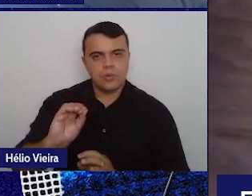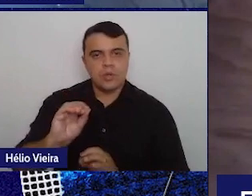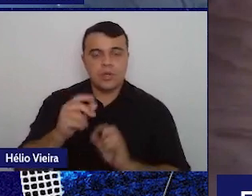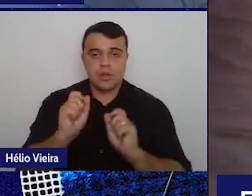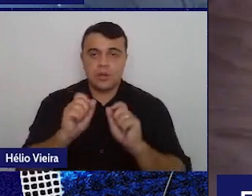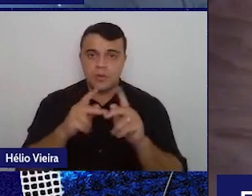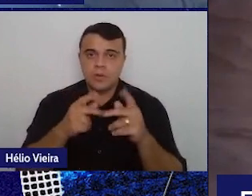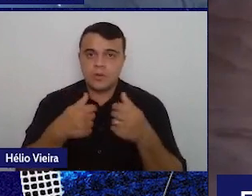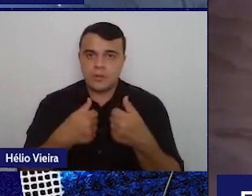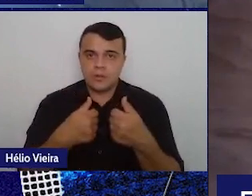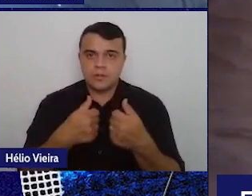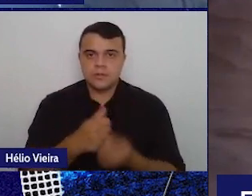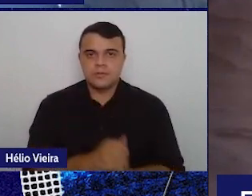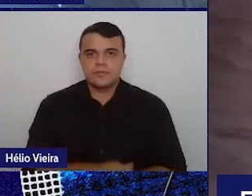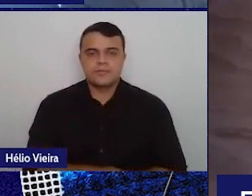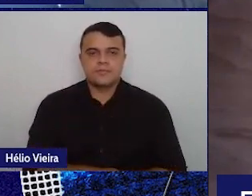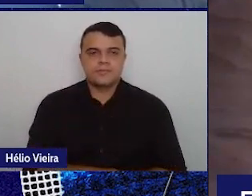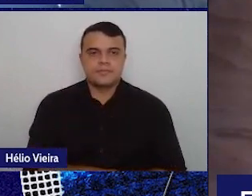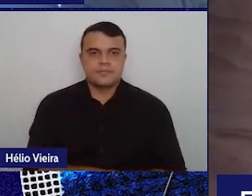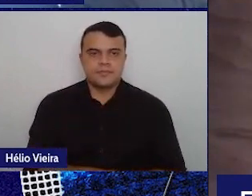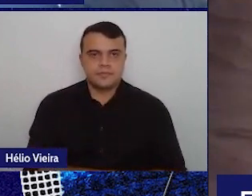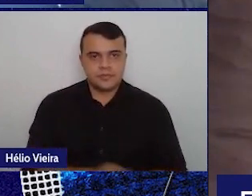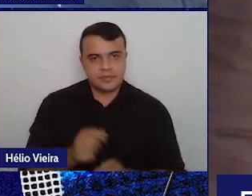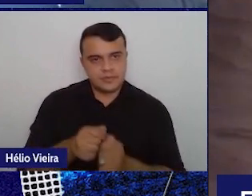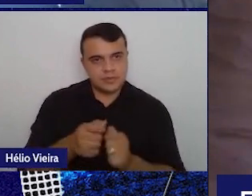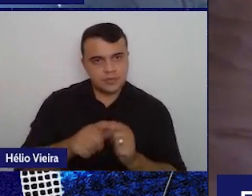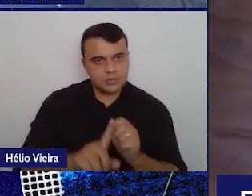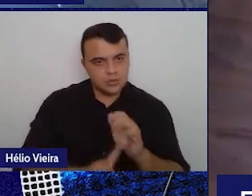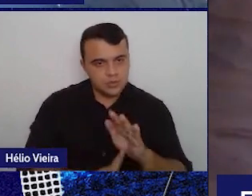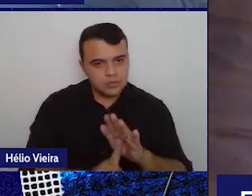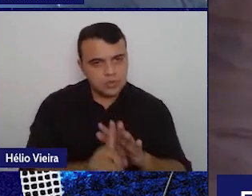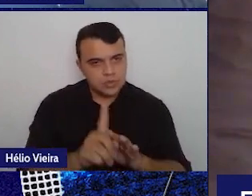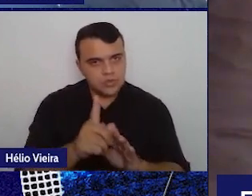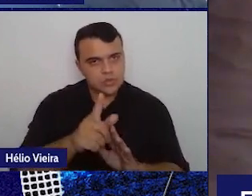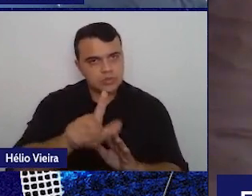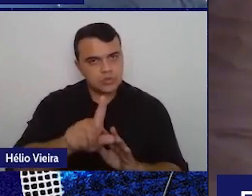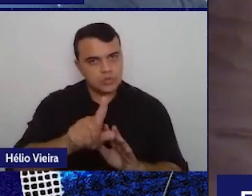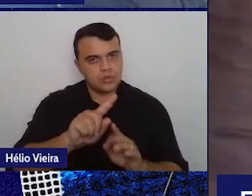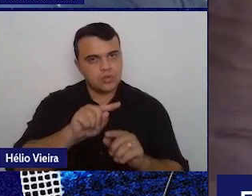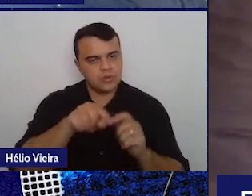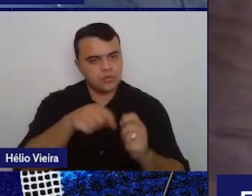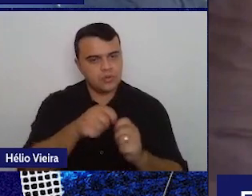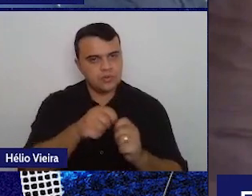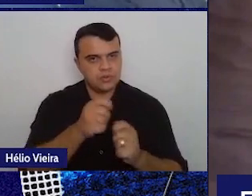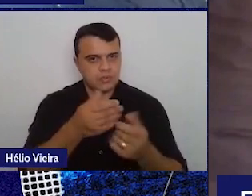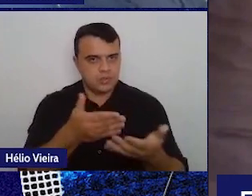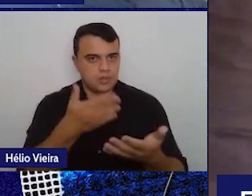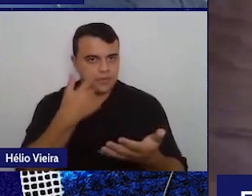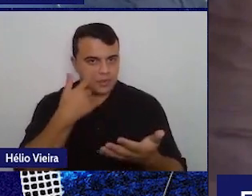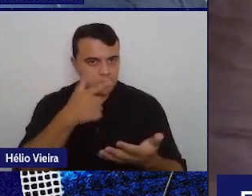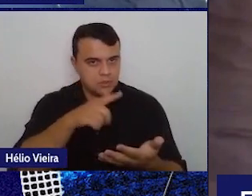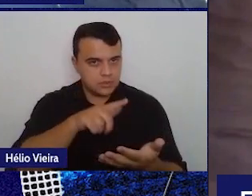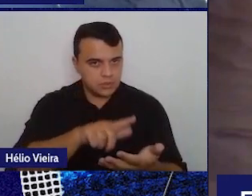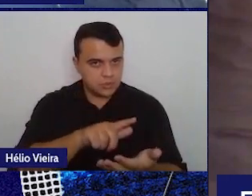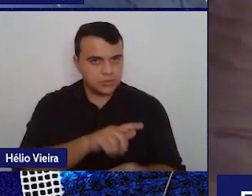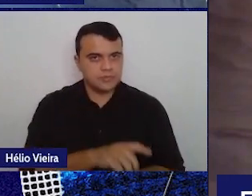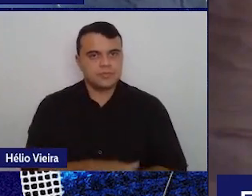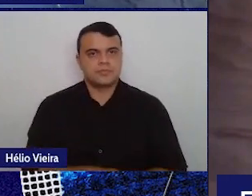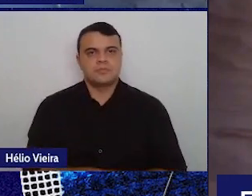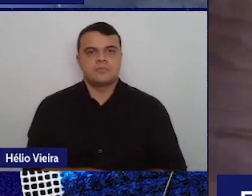Ok. Vou fazer o ponto de cruz novamente, vou cruzar novamente, tá vendo? Mais um ponto de